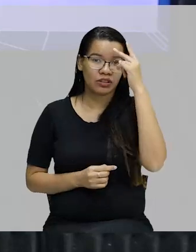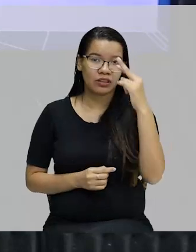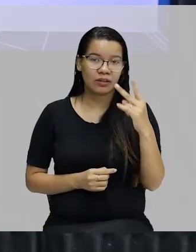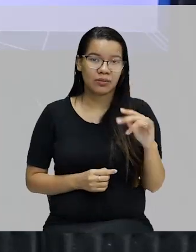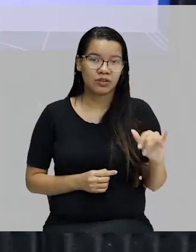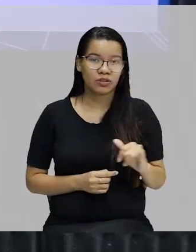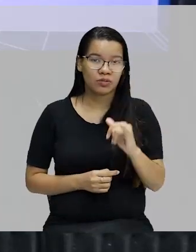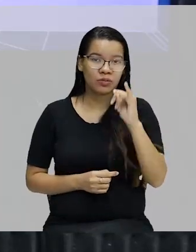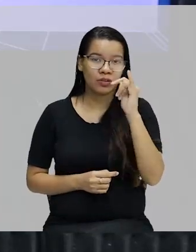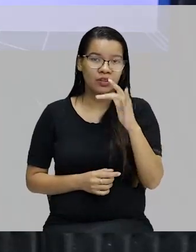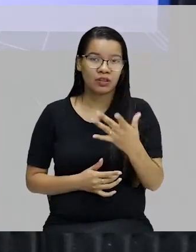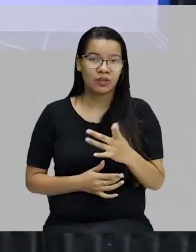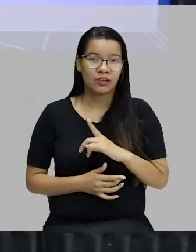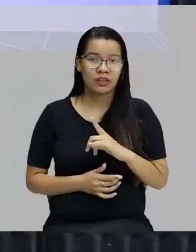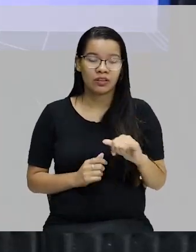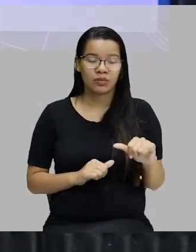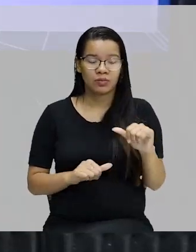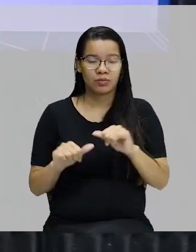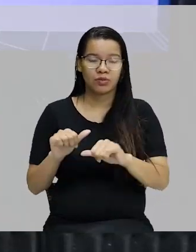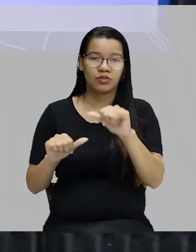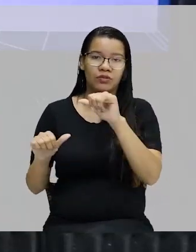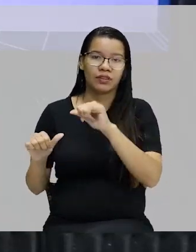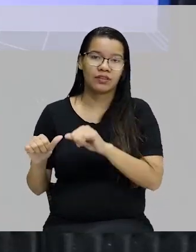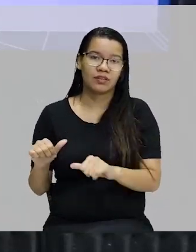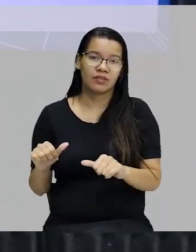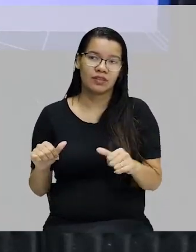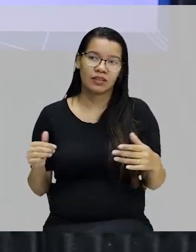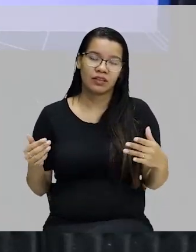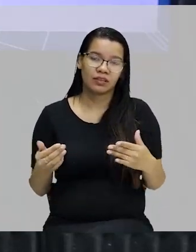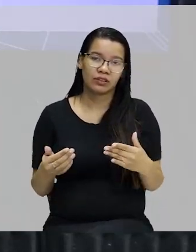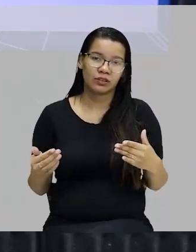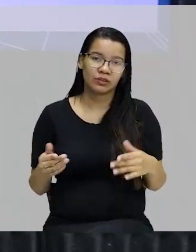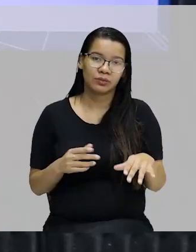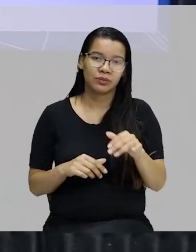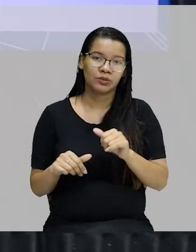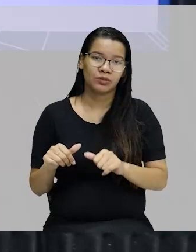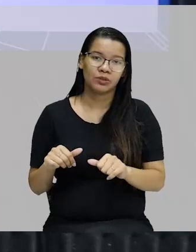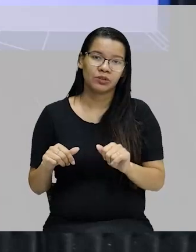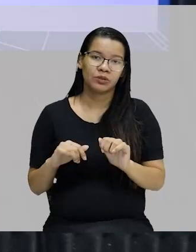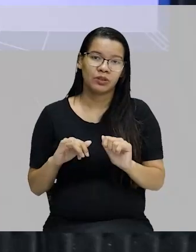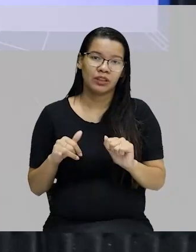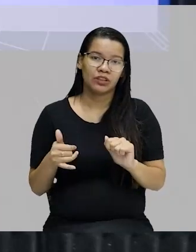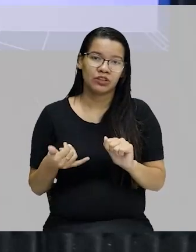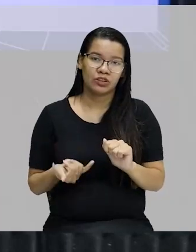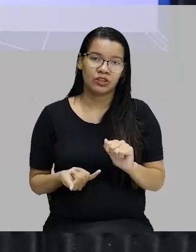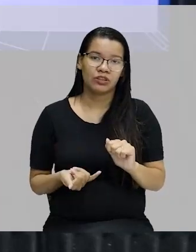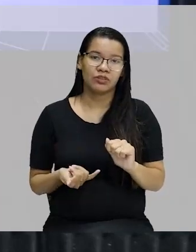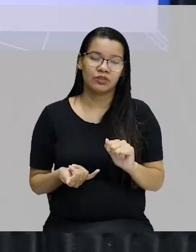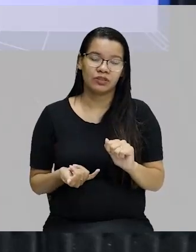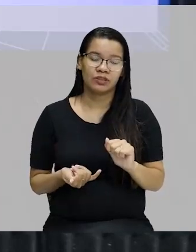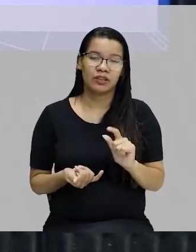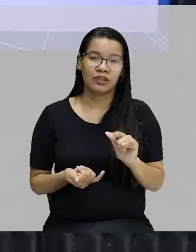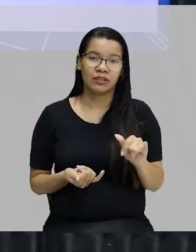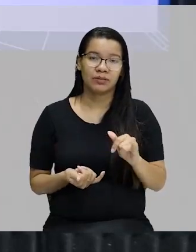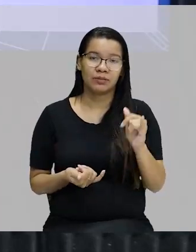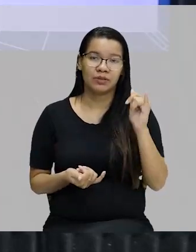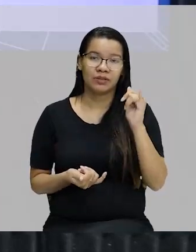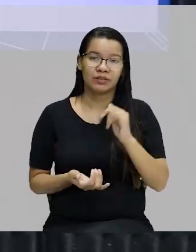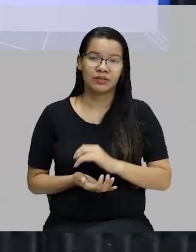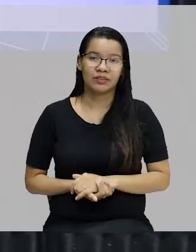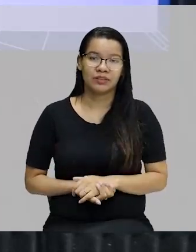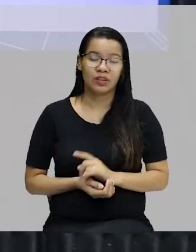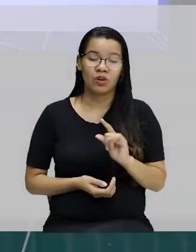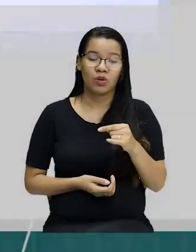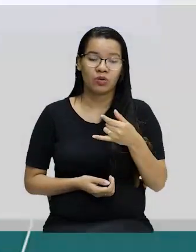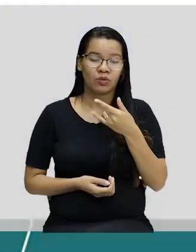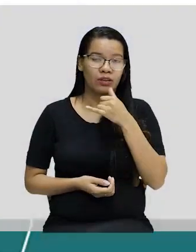importante. Então, eu tenho modificações. Nesse caso, ele está modificando o adjetivo importante. Bom?